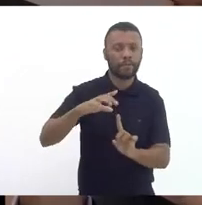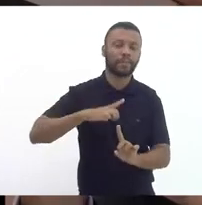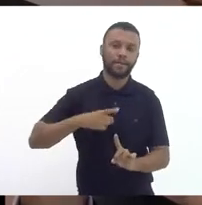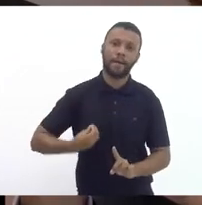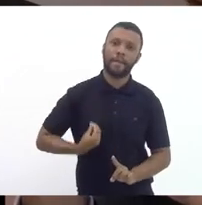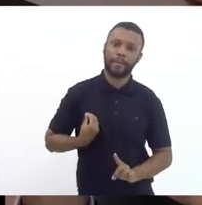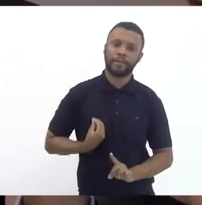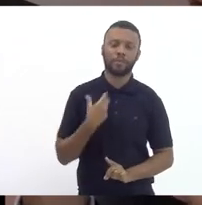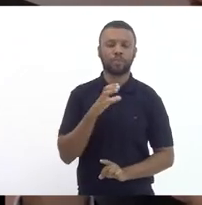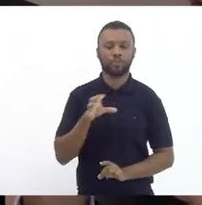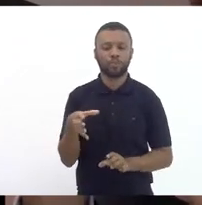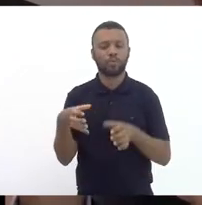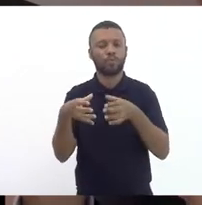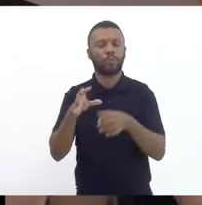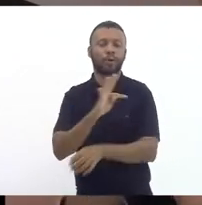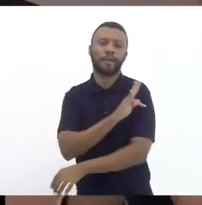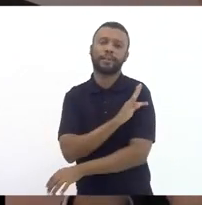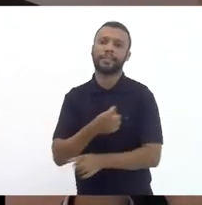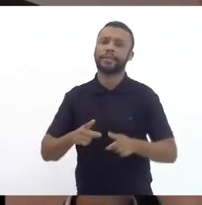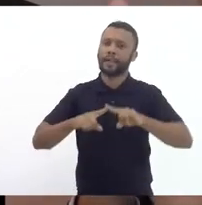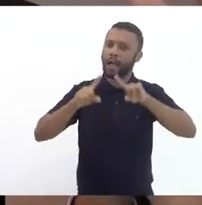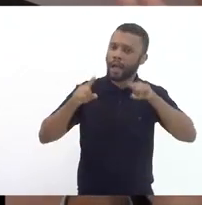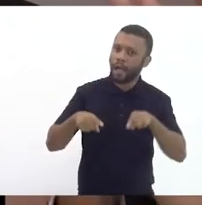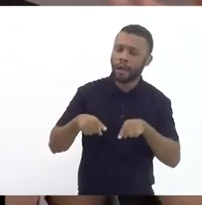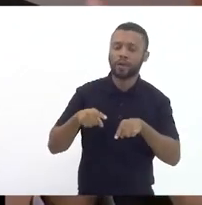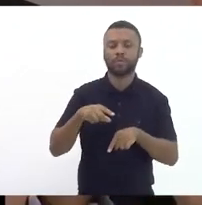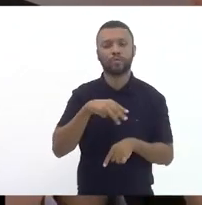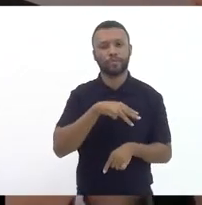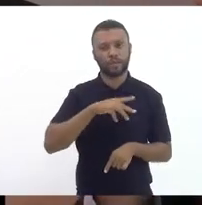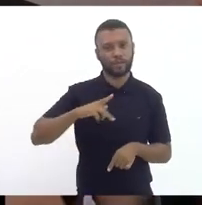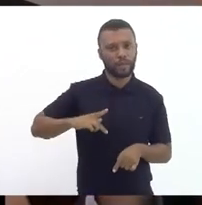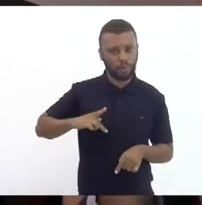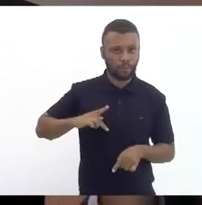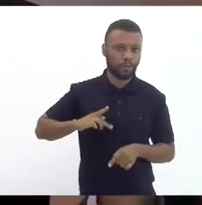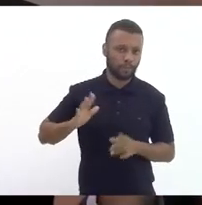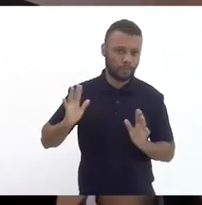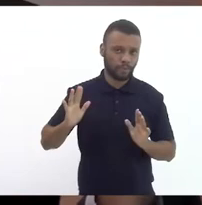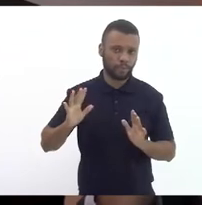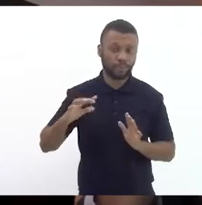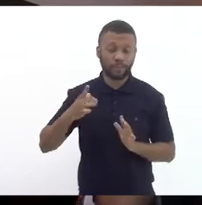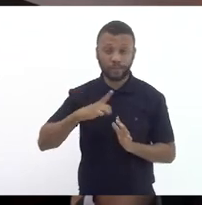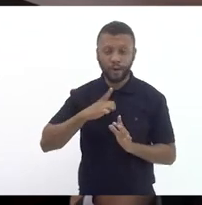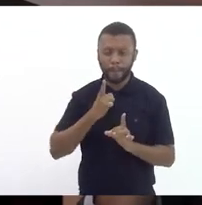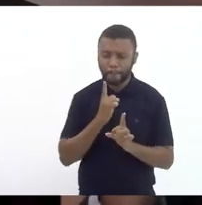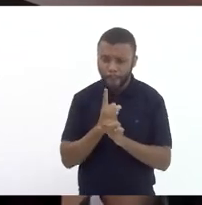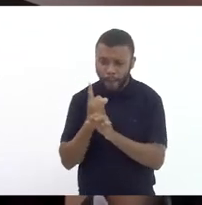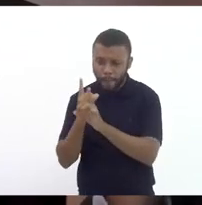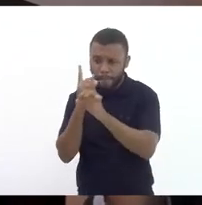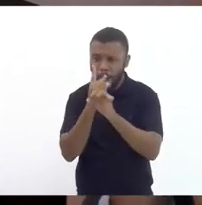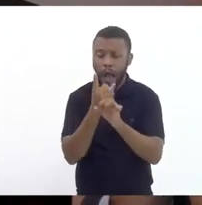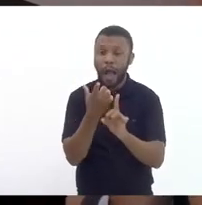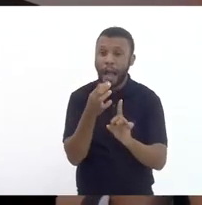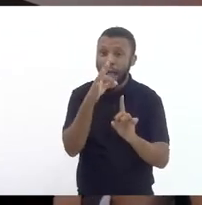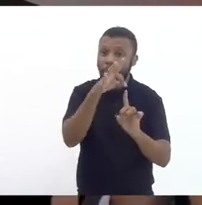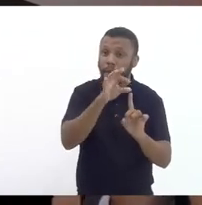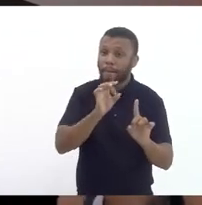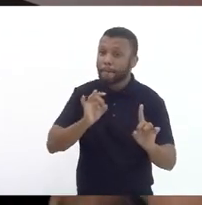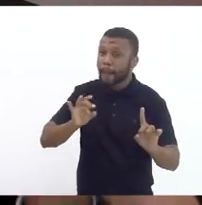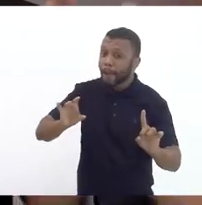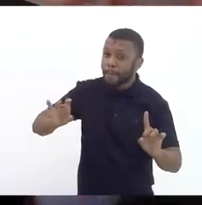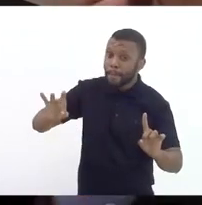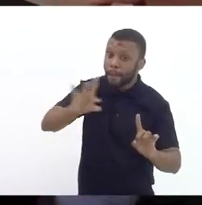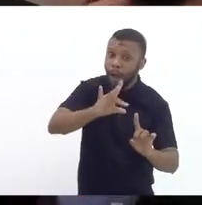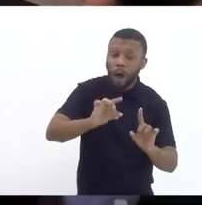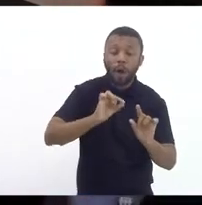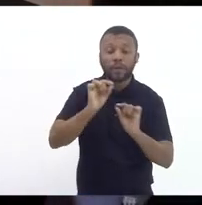grupo técnico também, em acompanhamento do grupo técnico do Ministério Público, onde foi identificado, estação por estação, o que é necessário